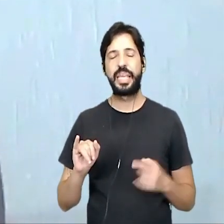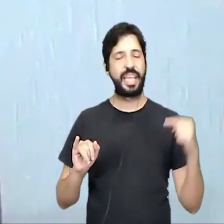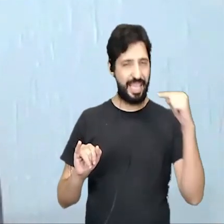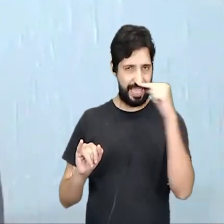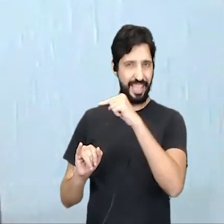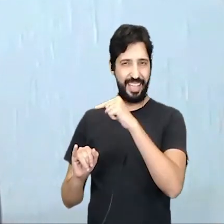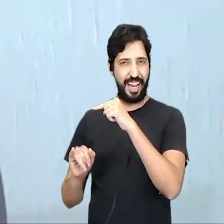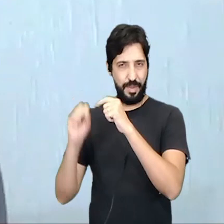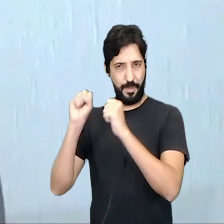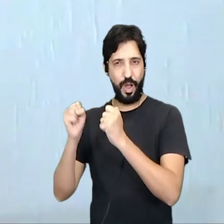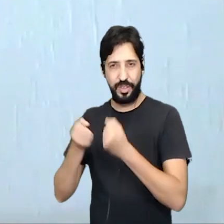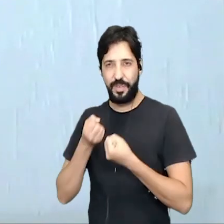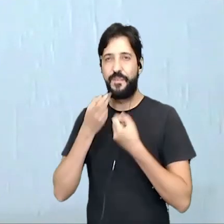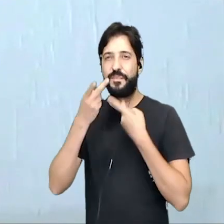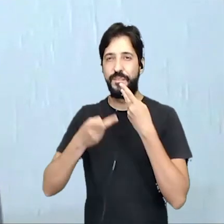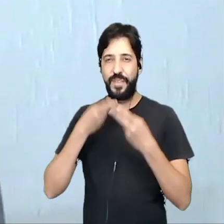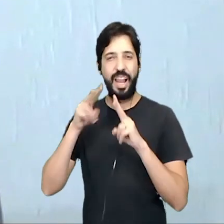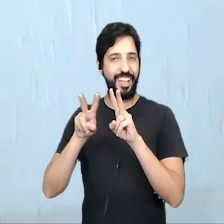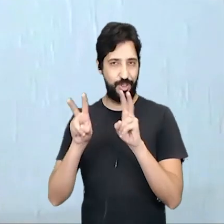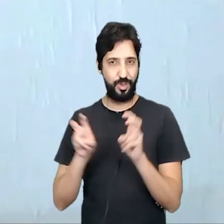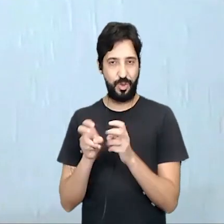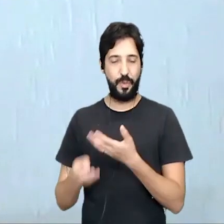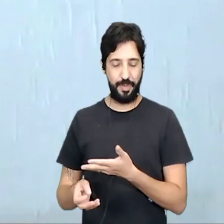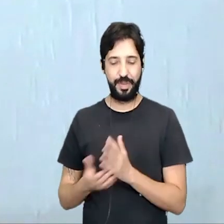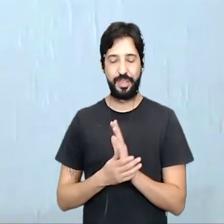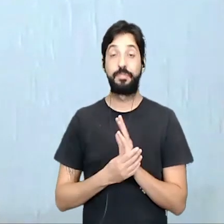que a André pode falar o que é.